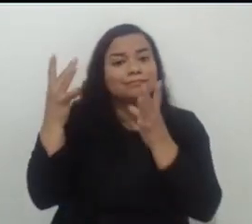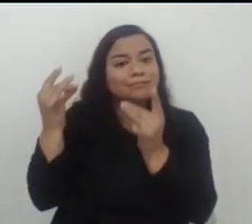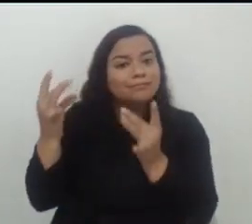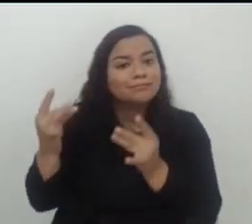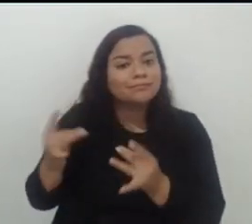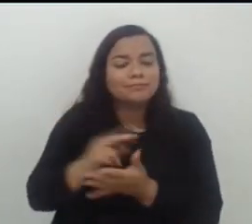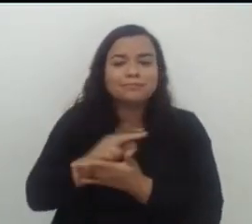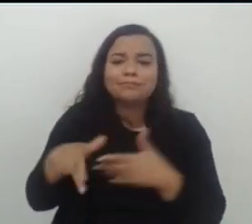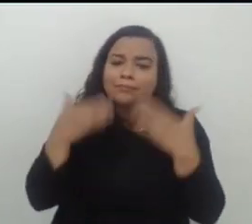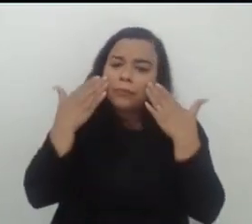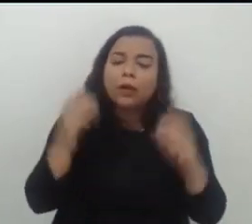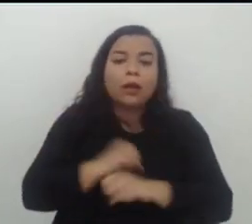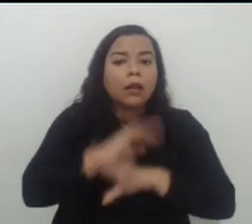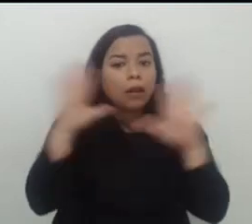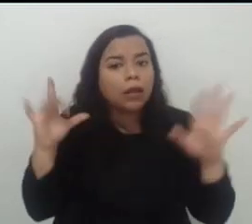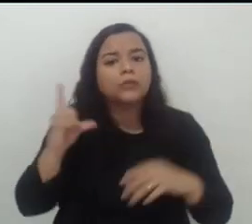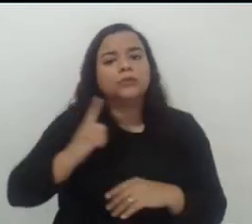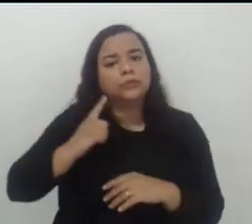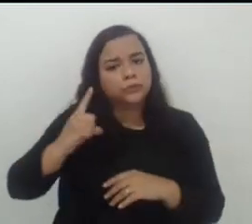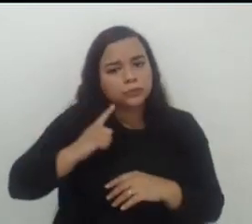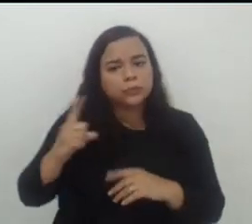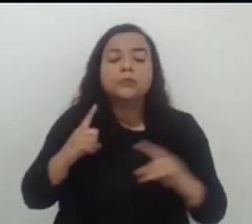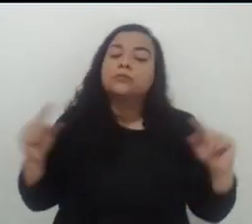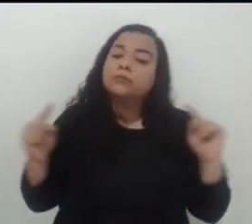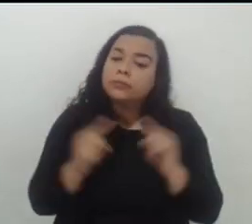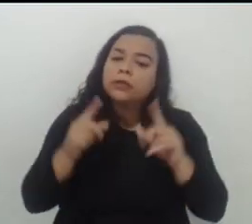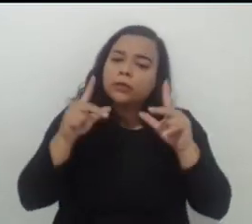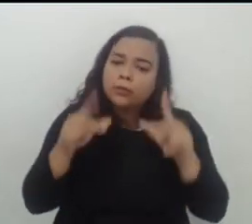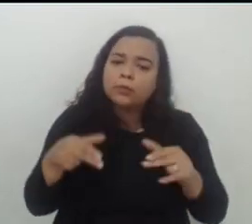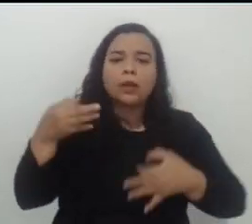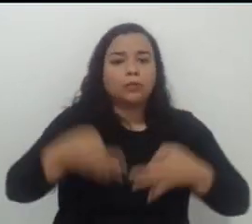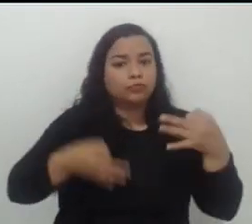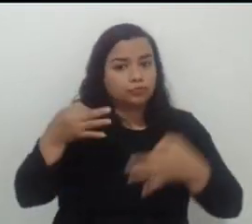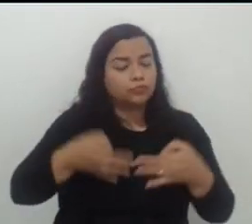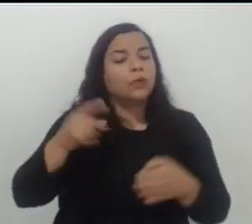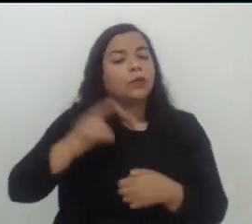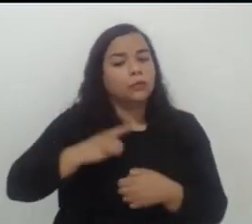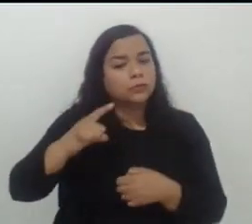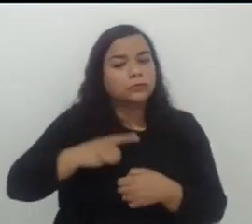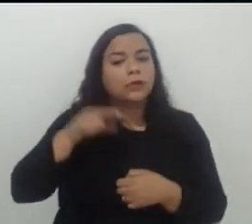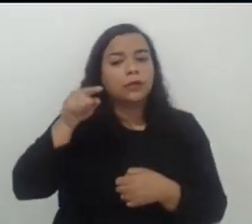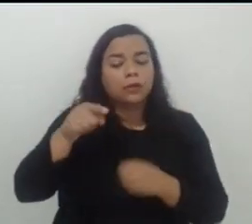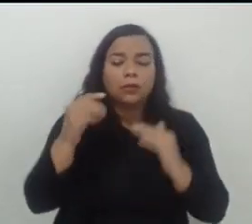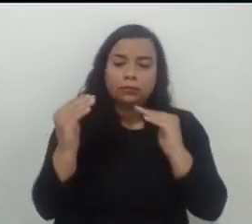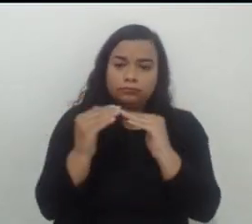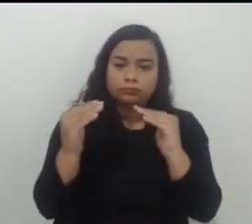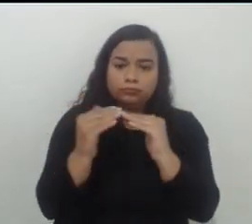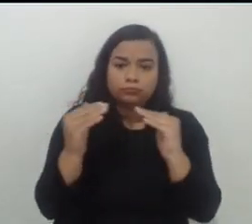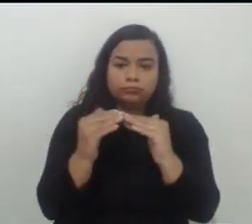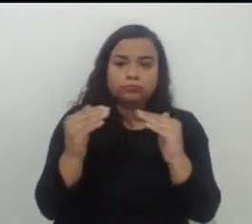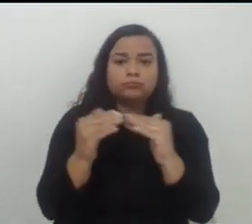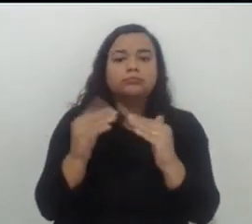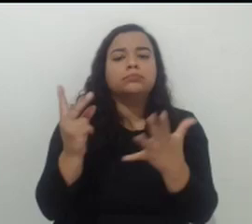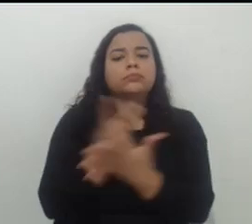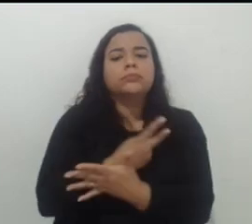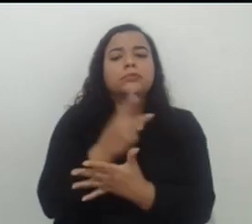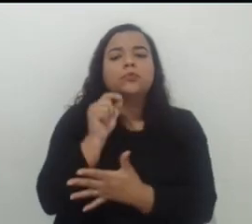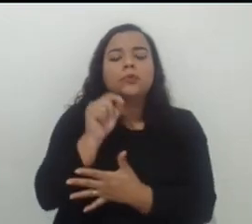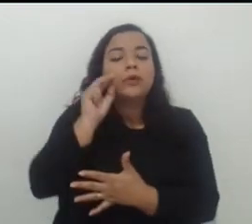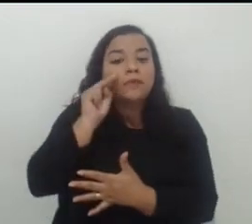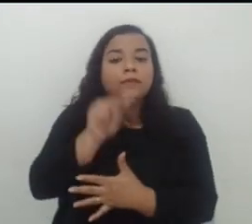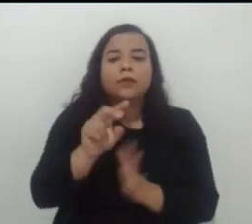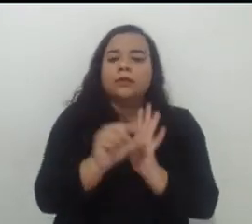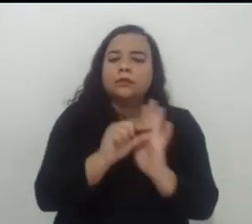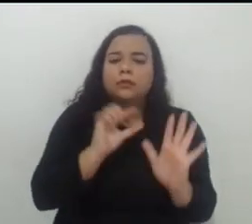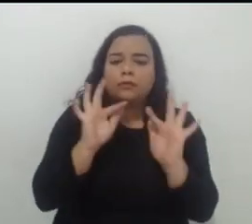apresentam muito claros, como ocorre no caso em julgamento, em que o acordo rescindendo considera como termo